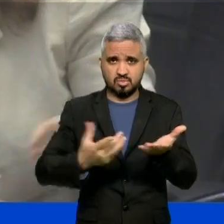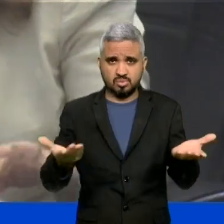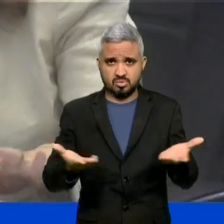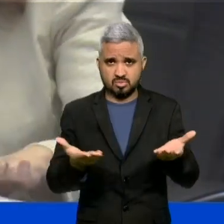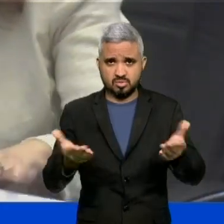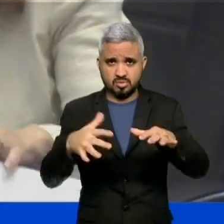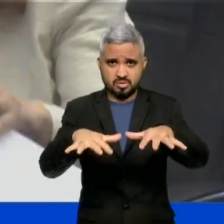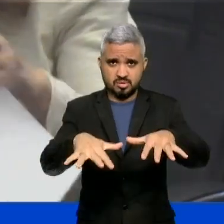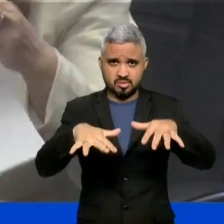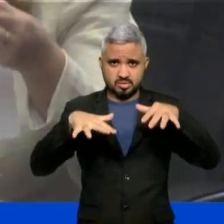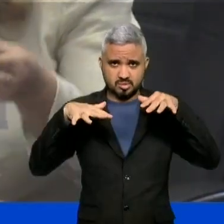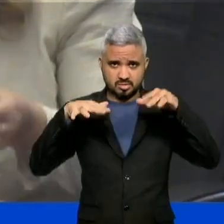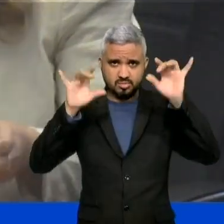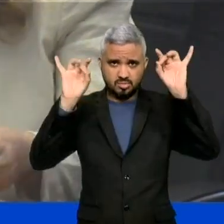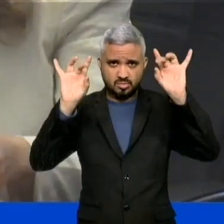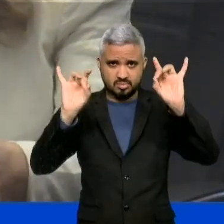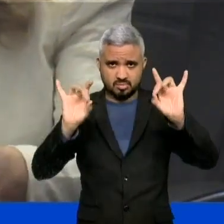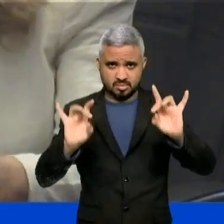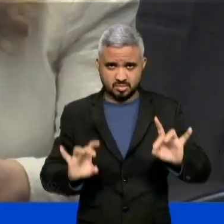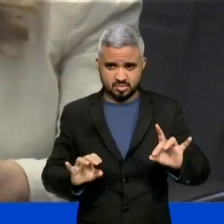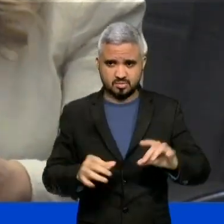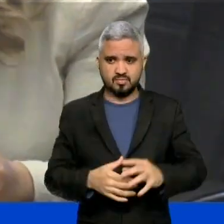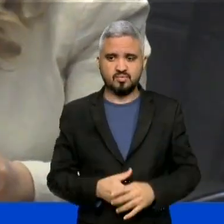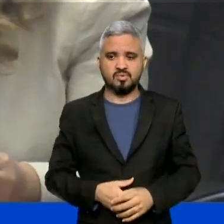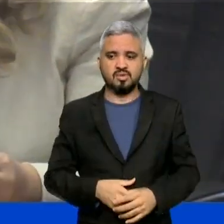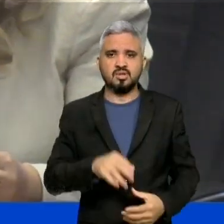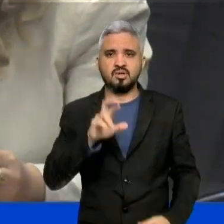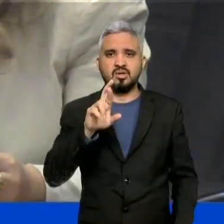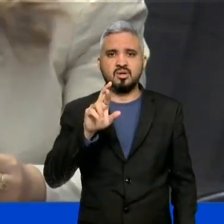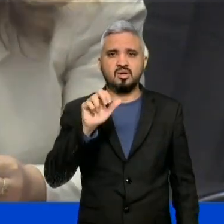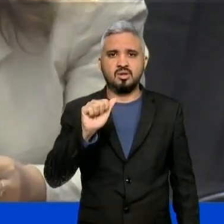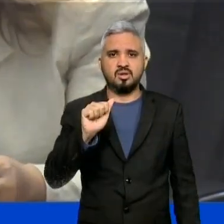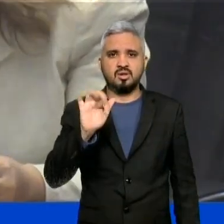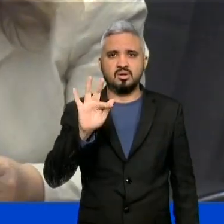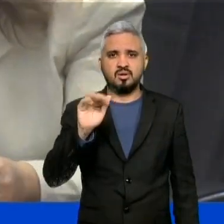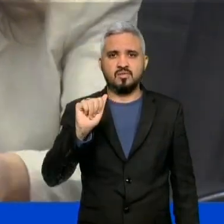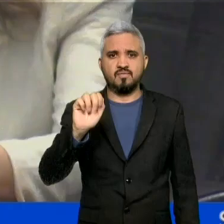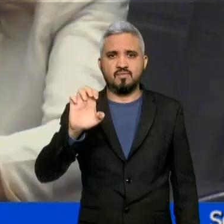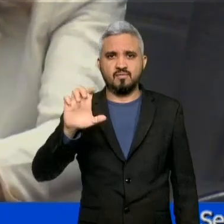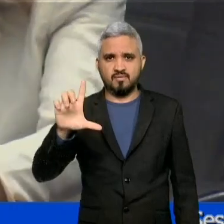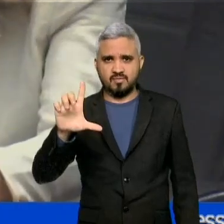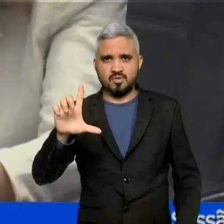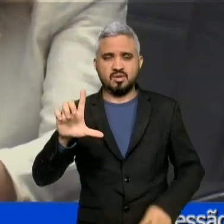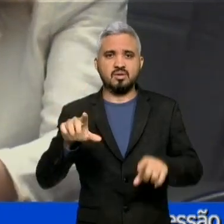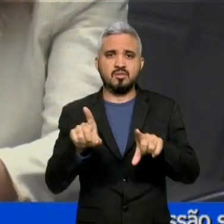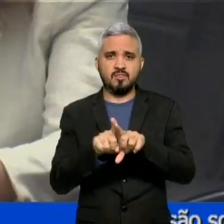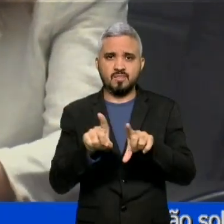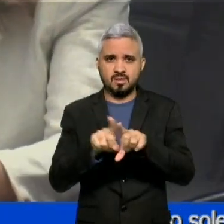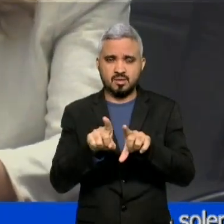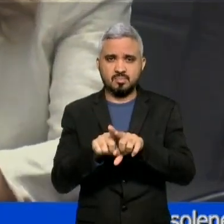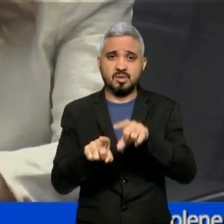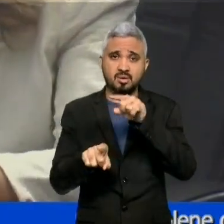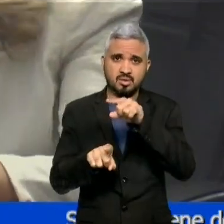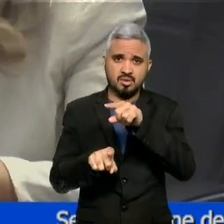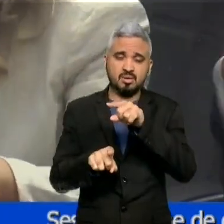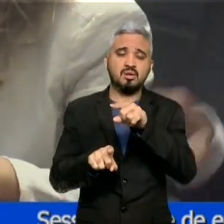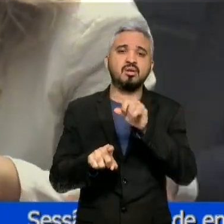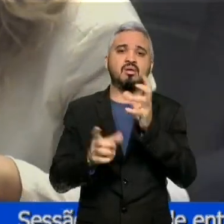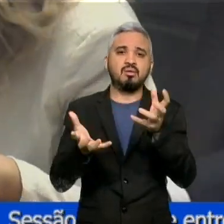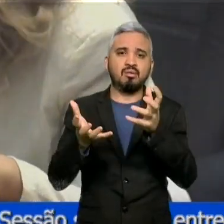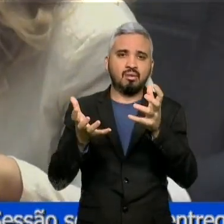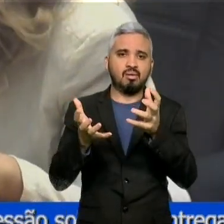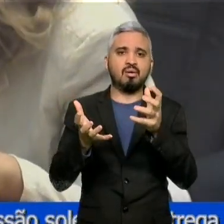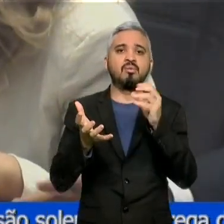solene. Rafael também já está querendo tirar o pé da casa, né? Eu não posso fazer campanha, Rafael. Mas vai